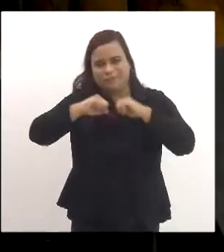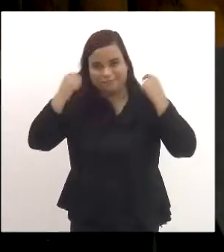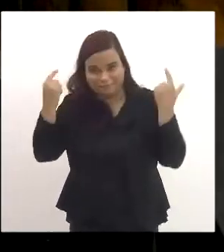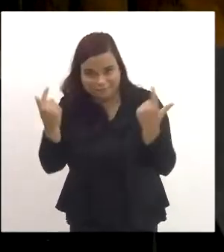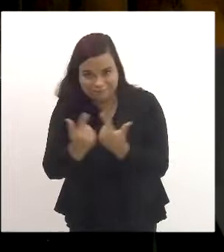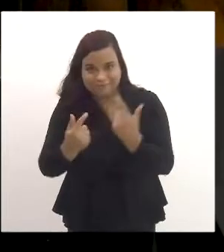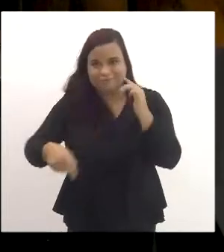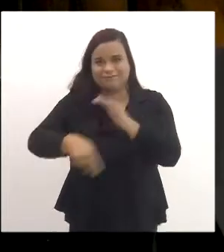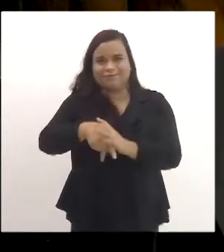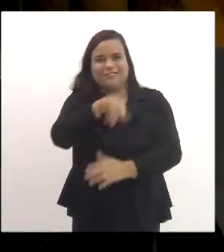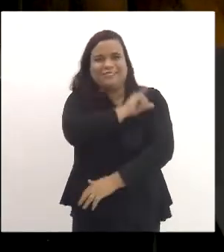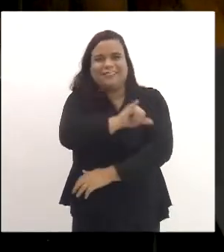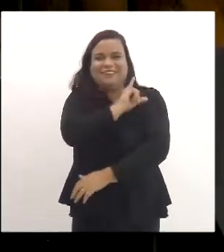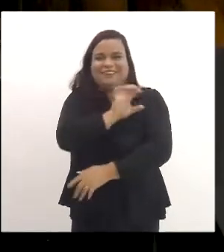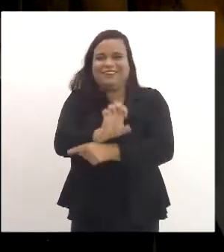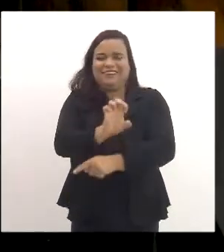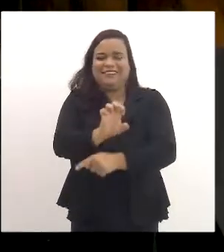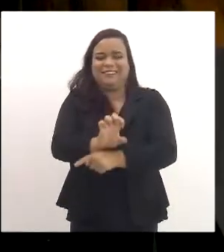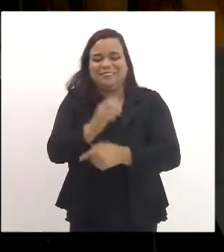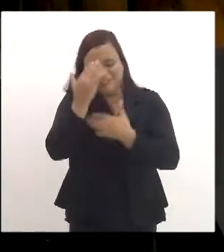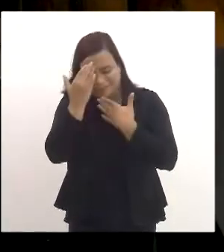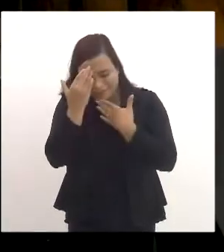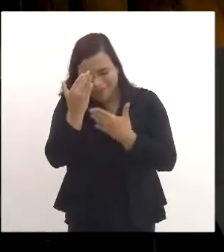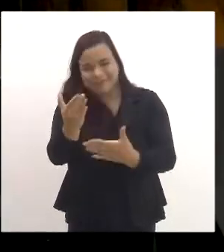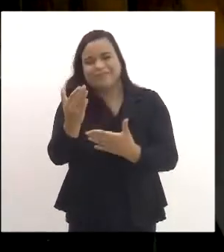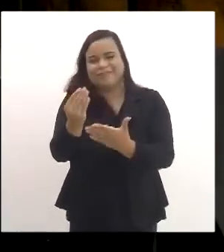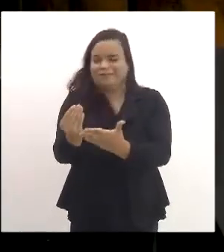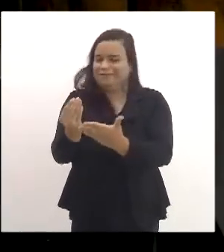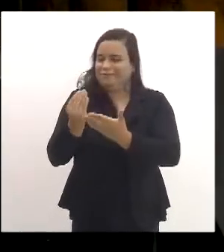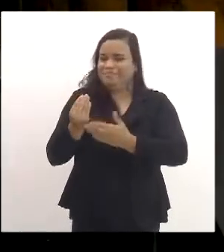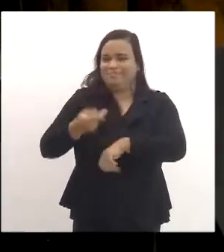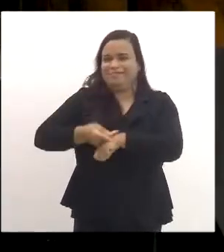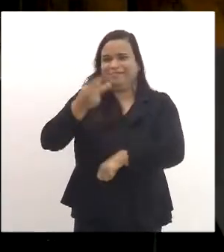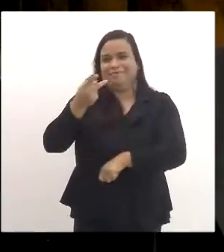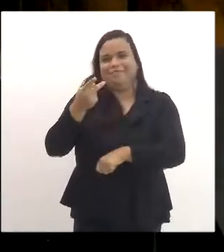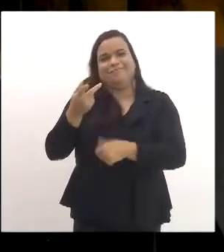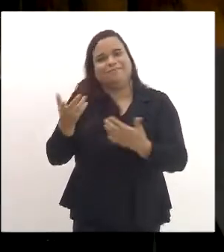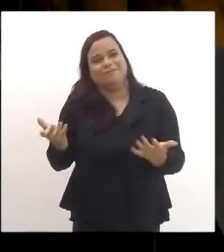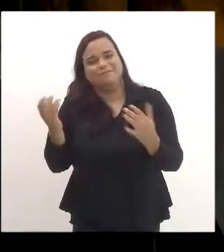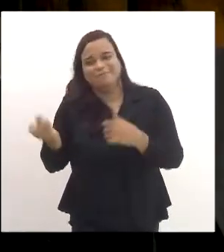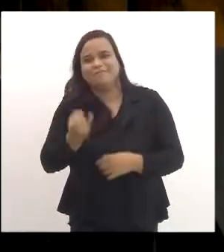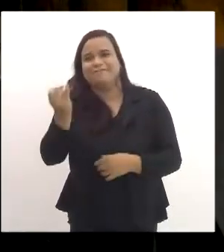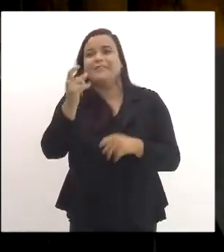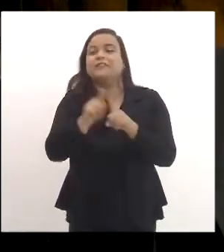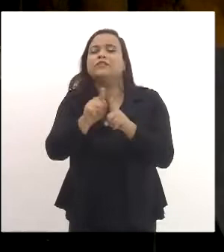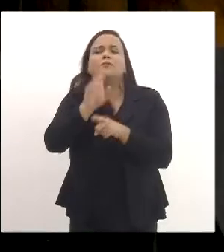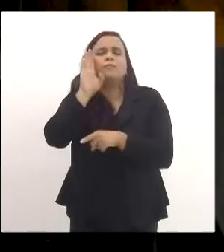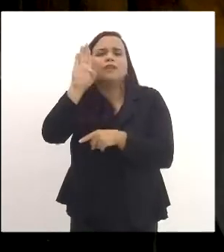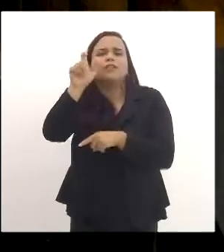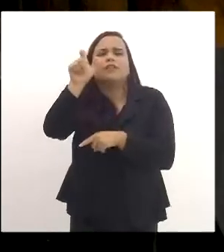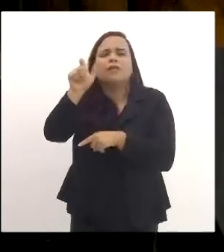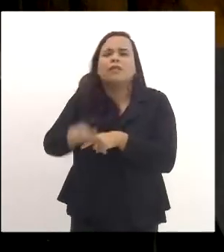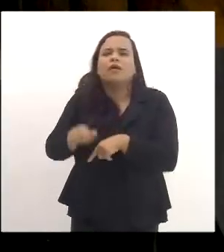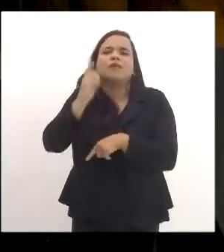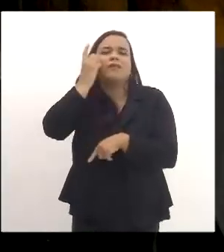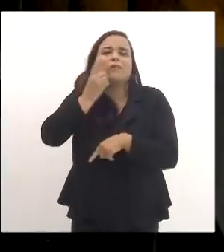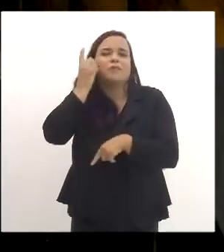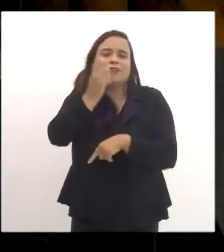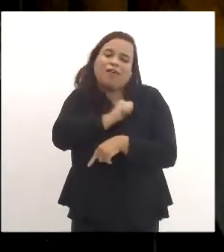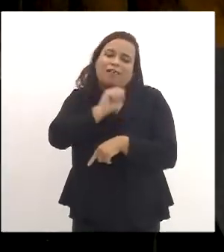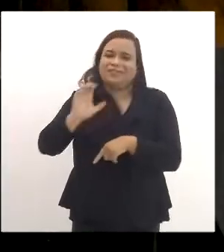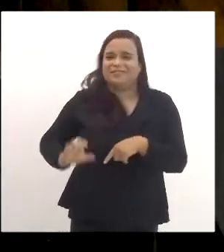Legislativa do Estado do Rio de Janeiro por esta distinção que agora me é atribuída, mas em particular ao deputado